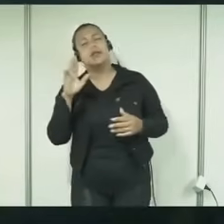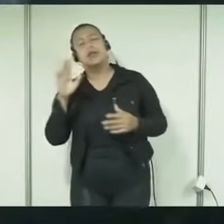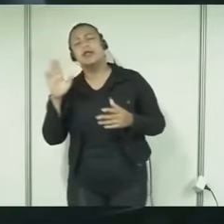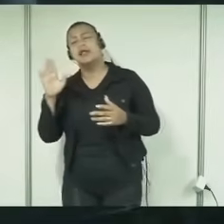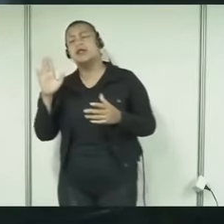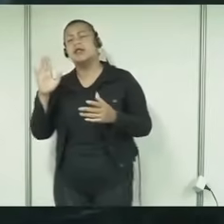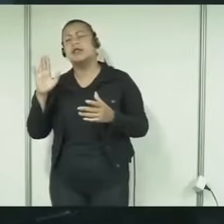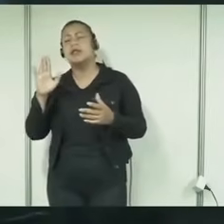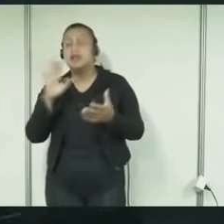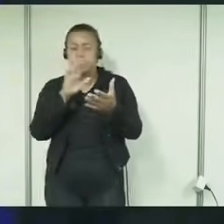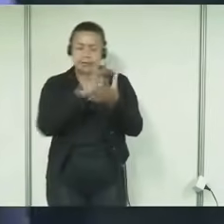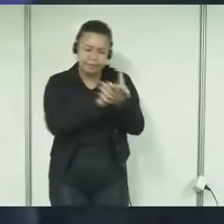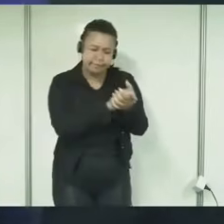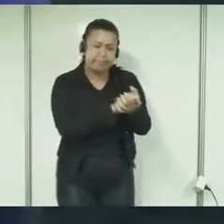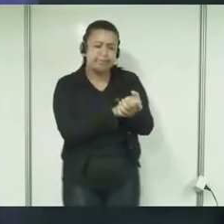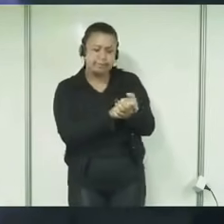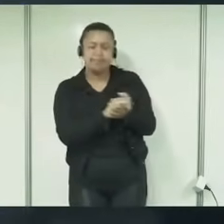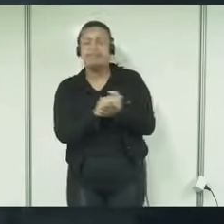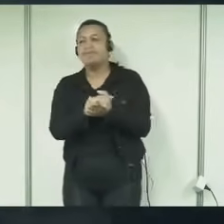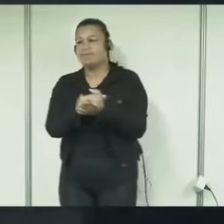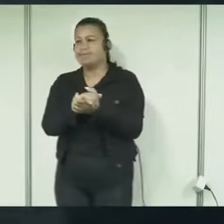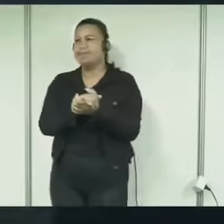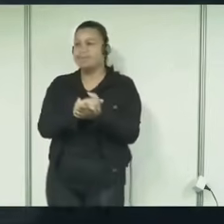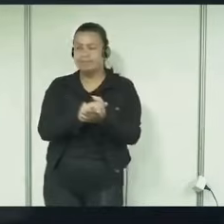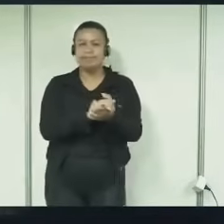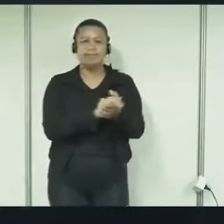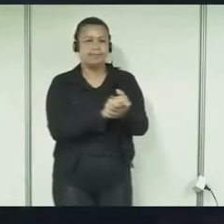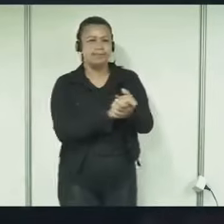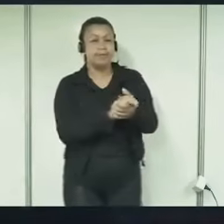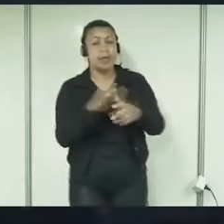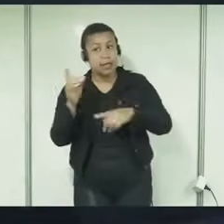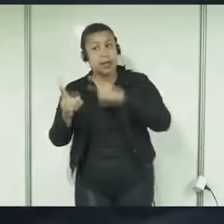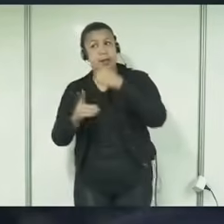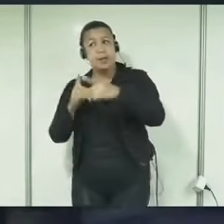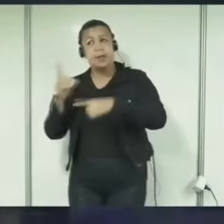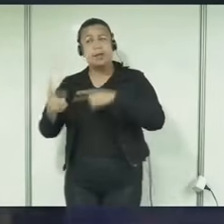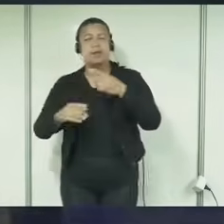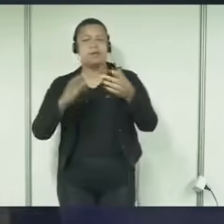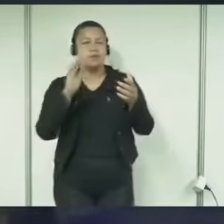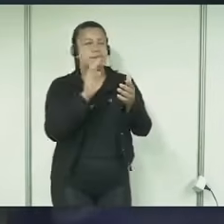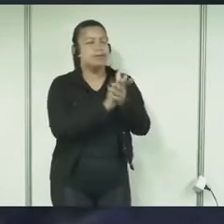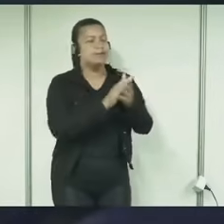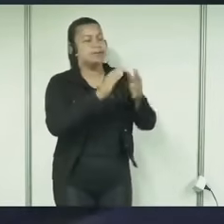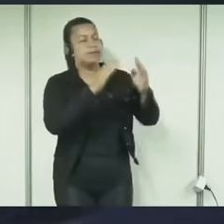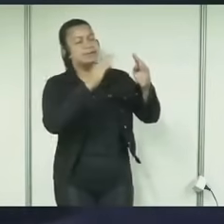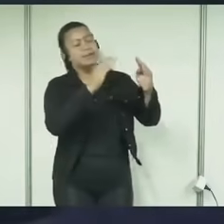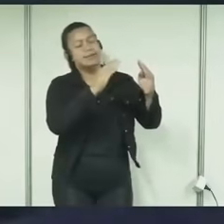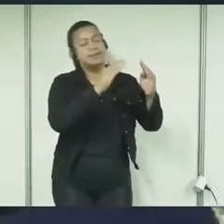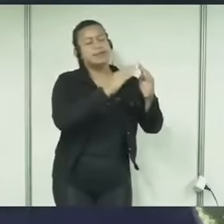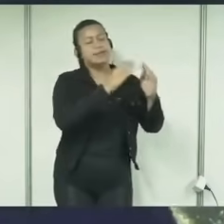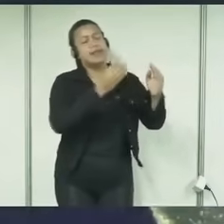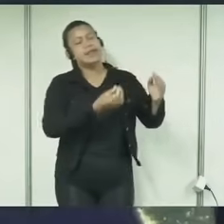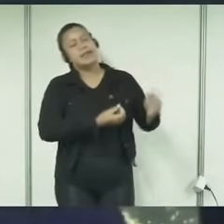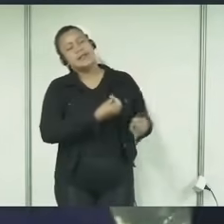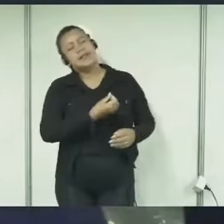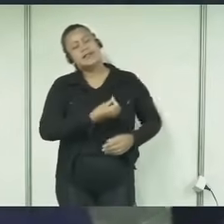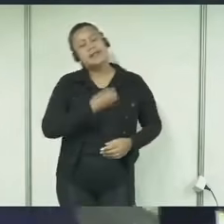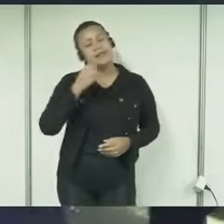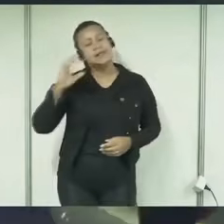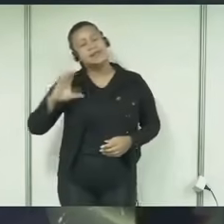casar. Pouco tem, vão juntos morar. Vivendo o amor.